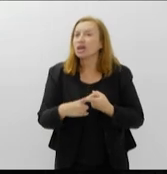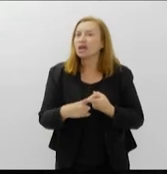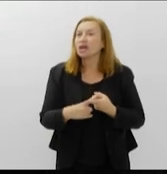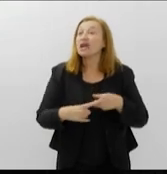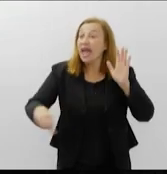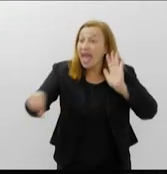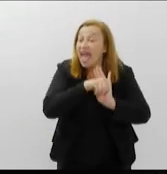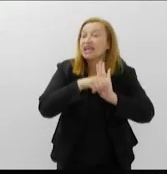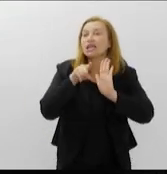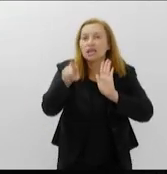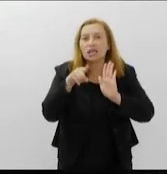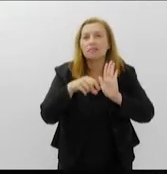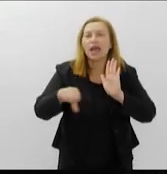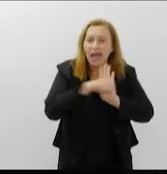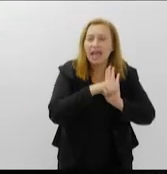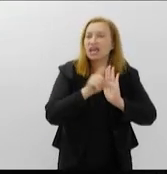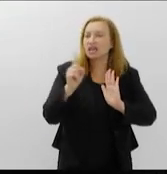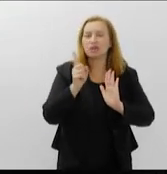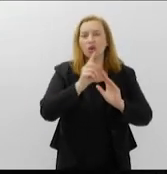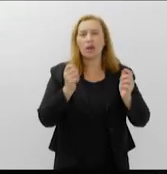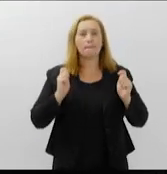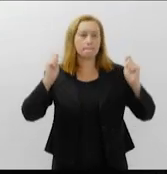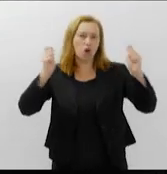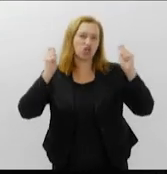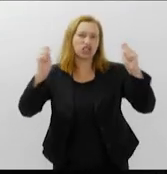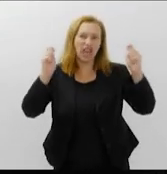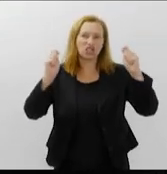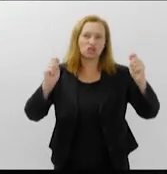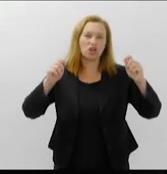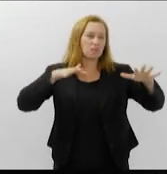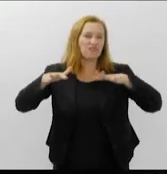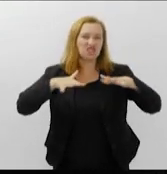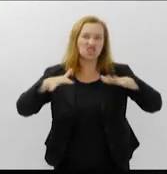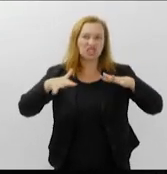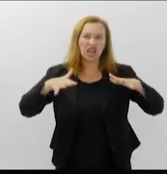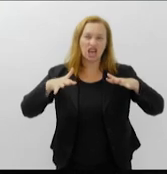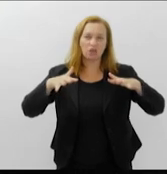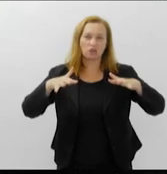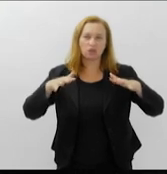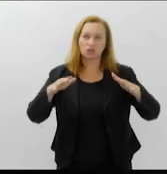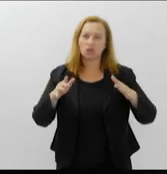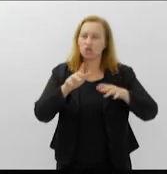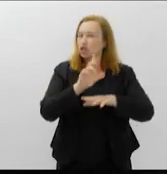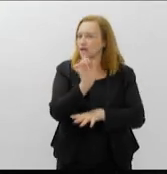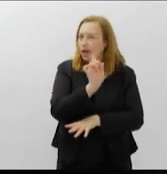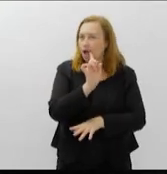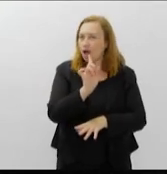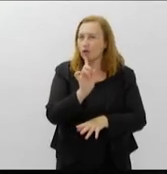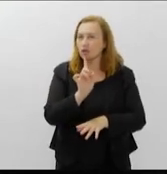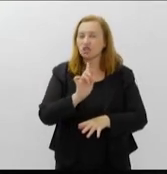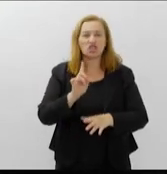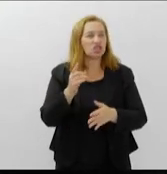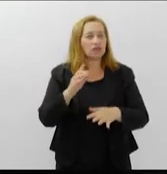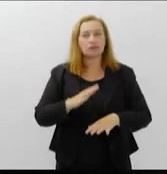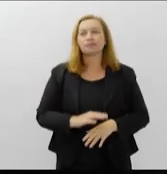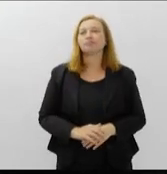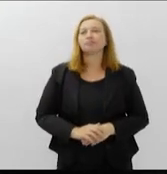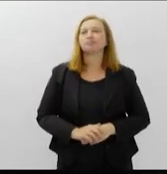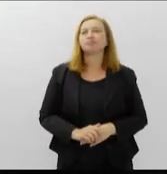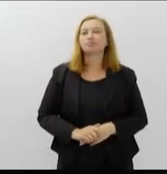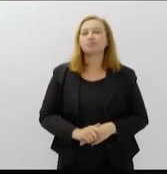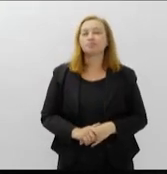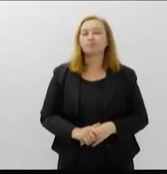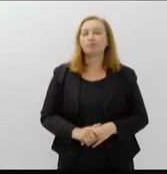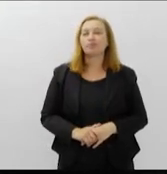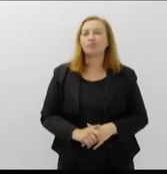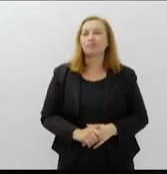é crime, não é protesto. Não é manifestação subversiva juvenil, não. Passou disso.